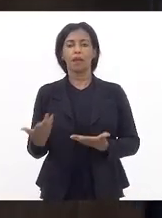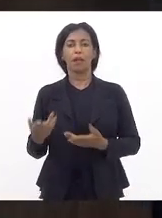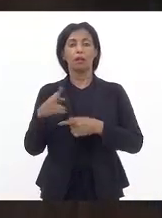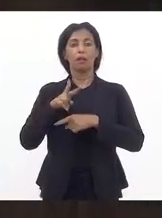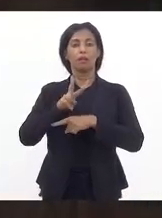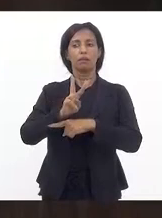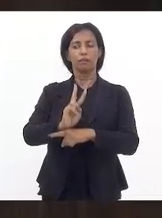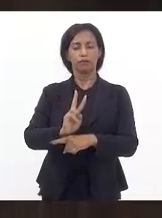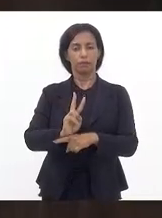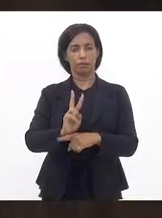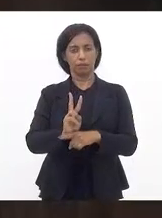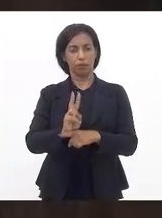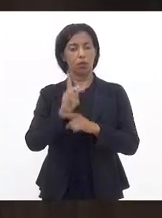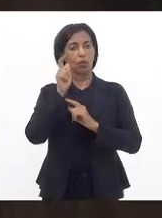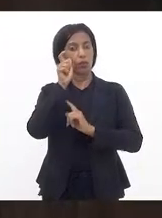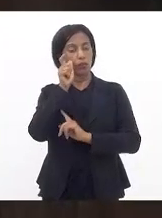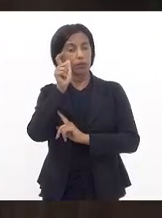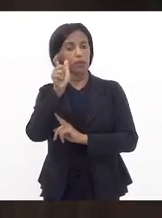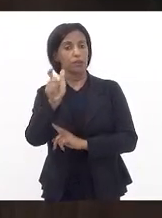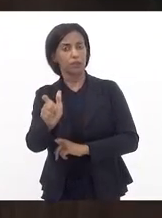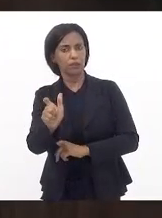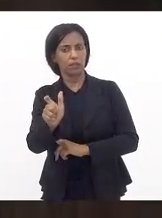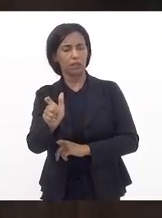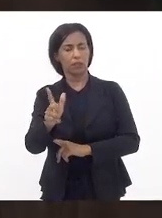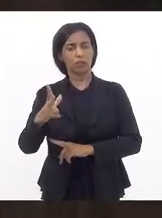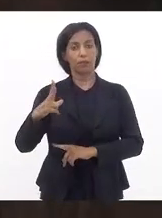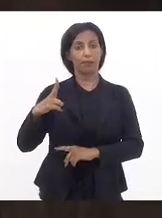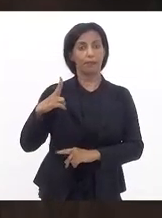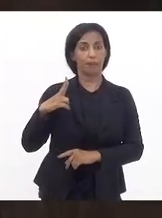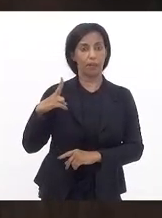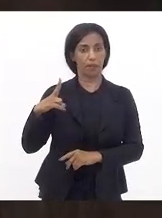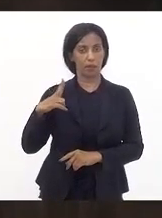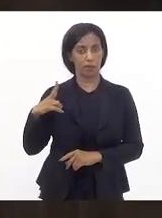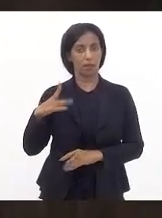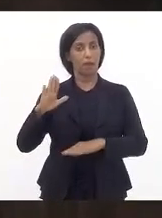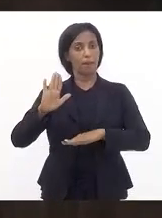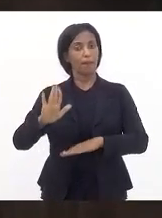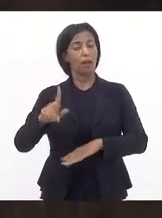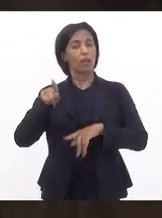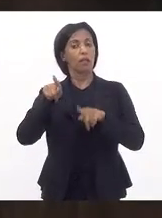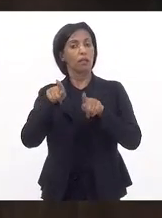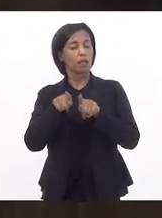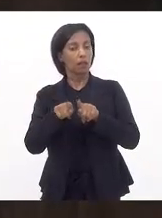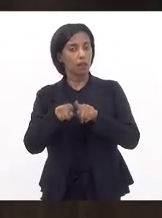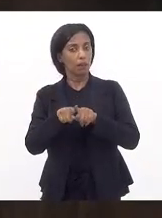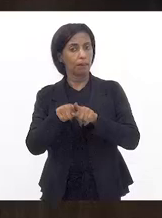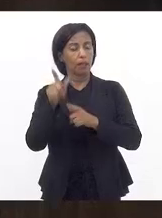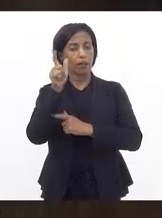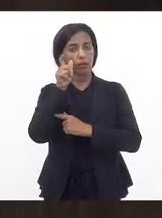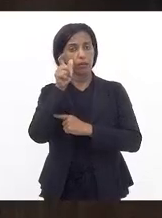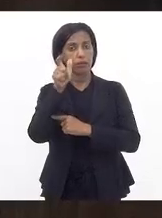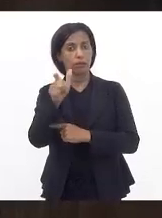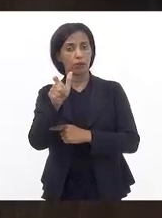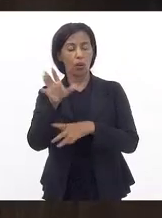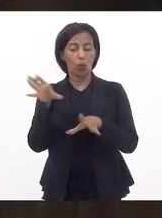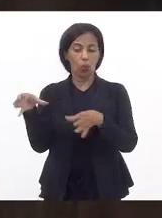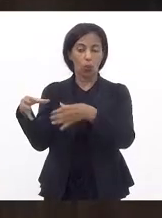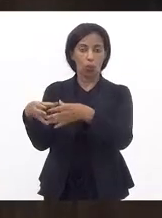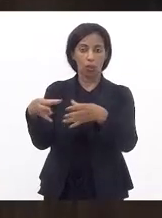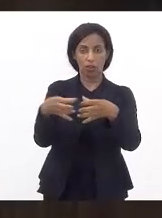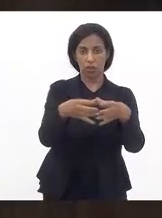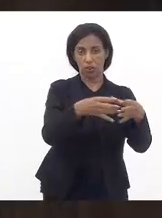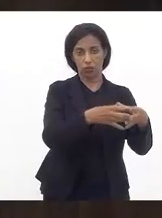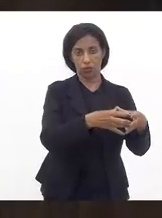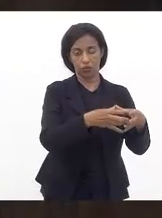defende os interesses individuais mas também defende os interesses coletivos